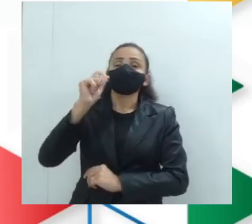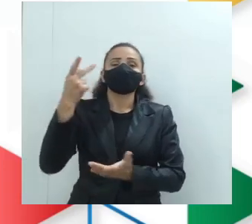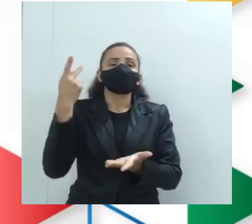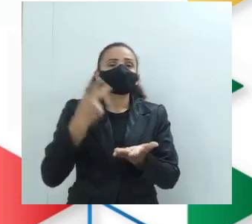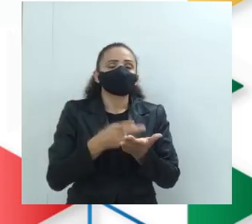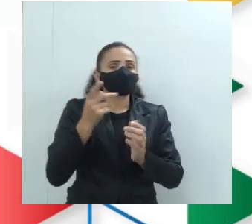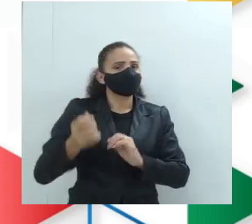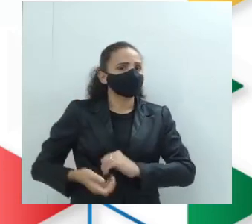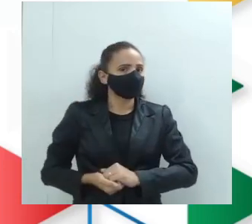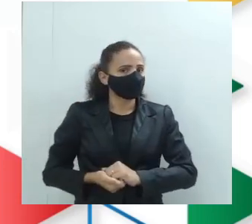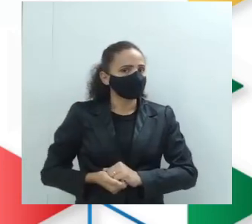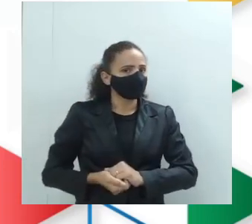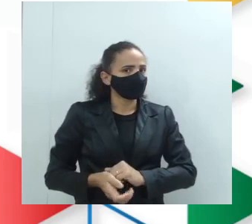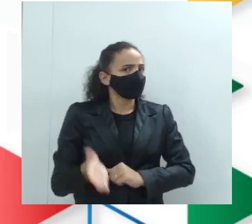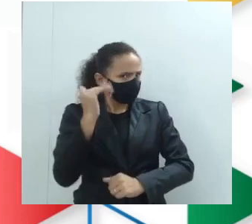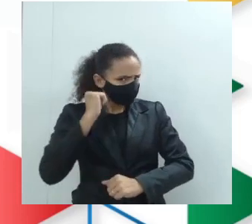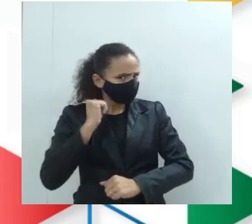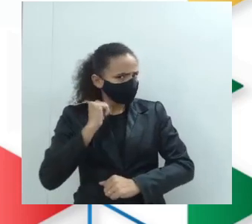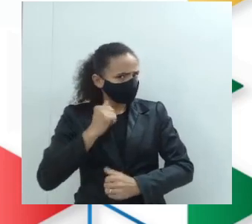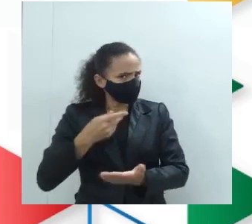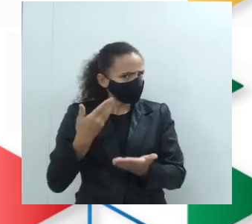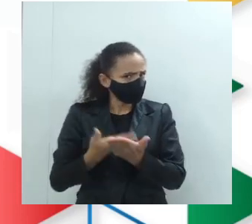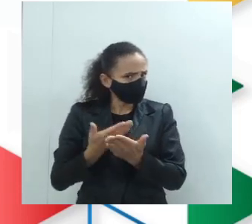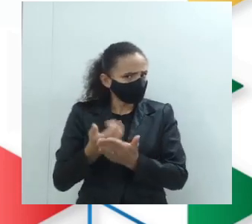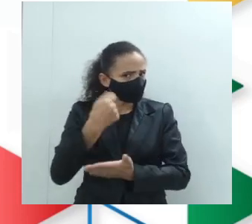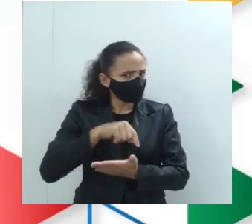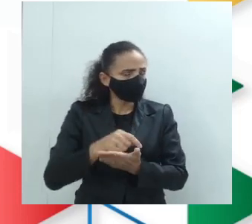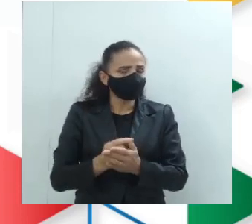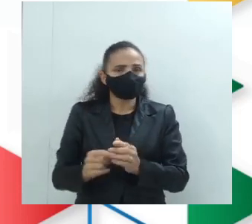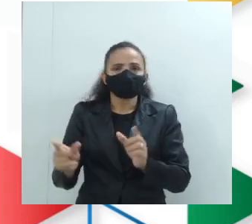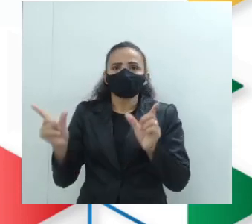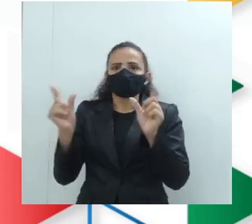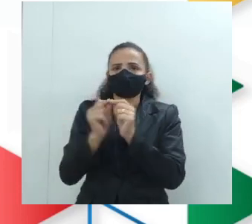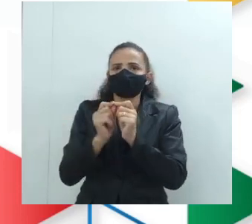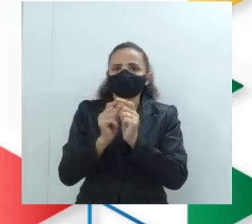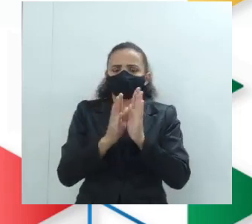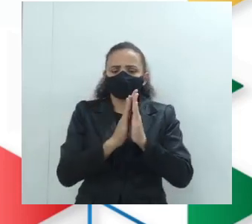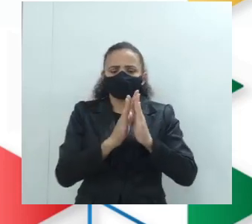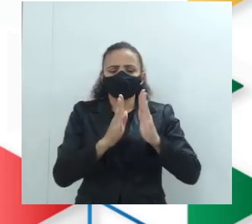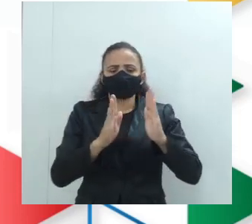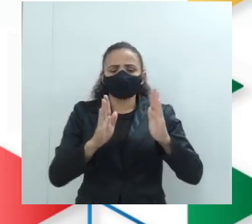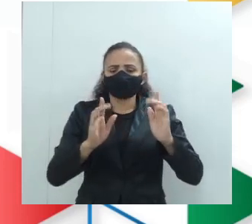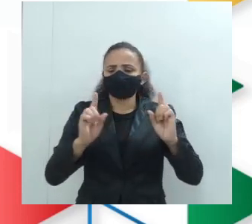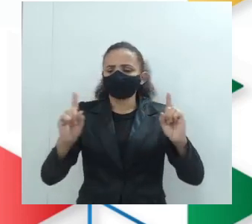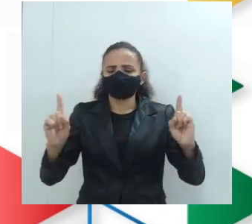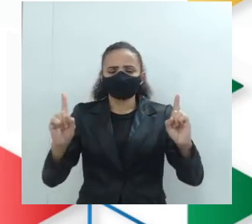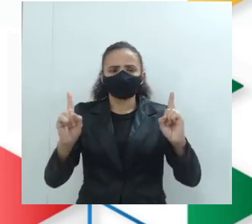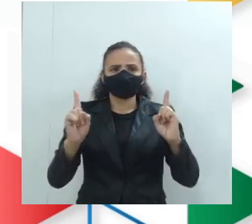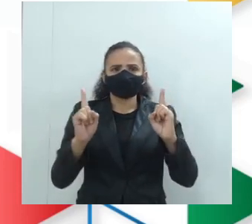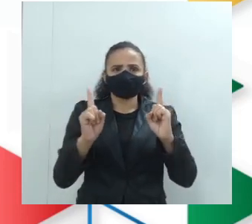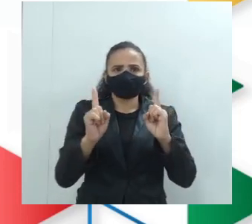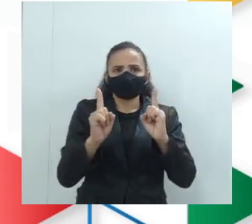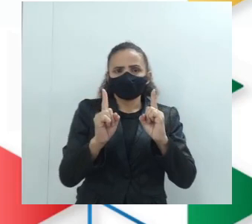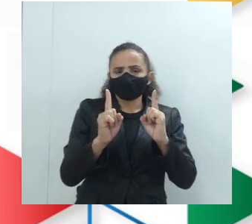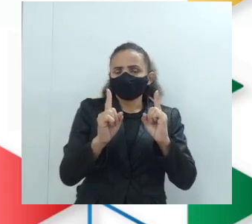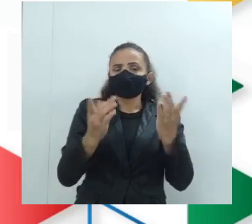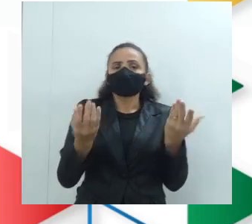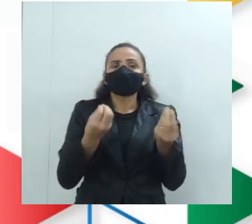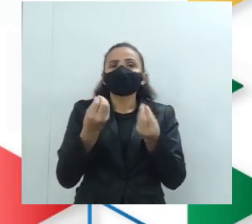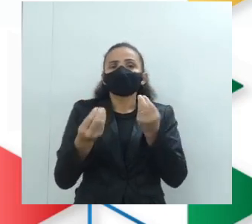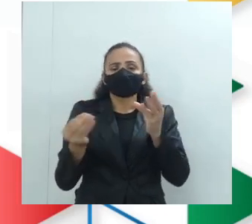ela? Vamos para a solução? Quando eu aproximar essa figura, né, uma da outra, eu vou fazer